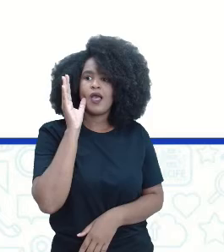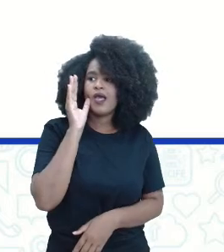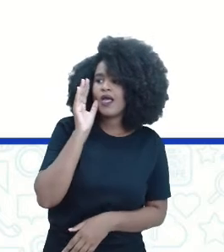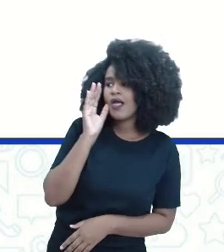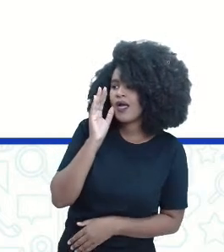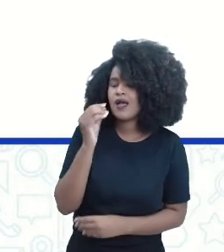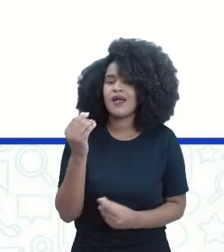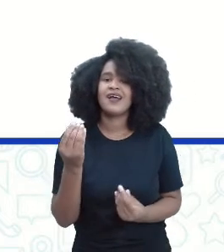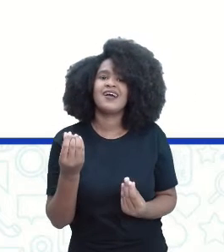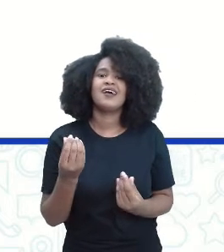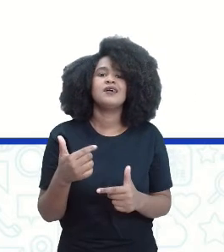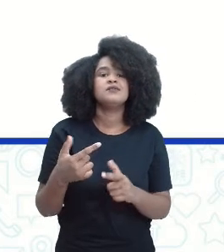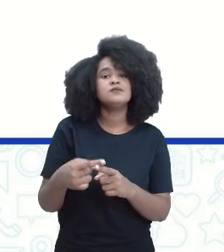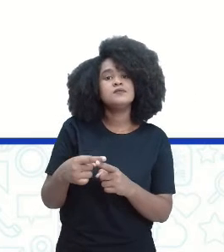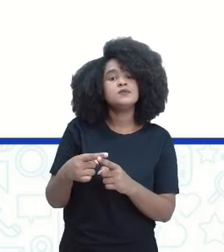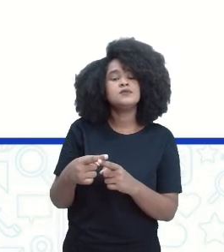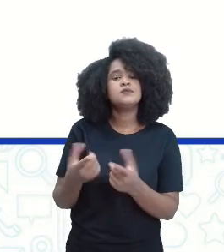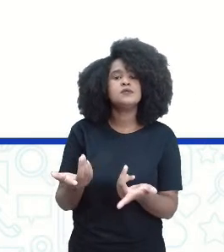que